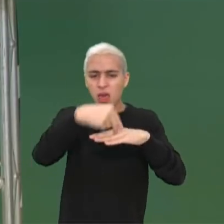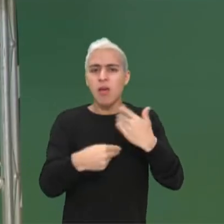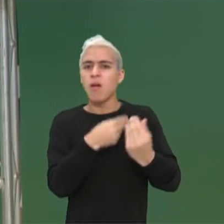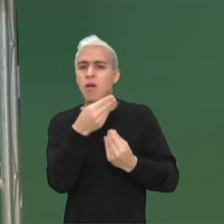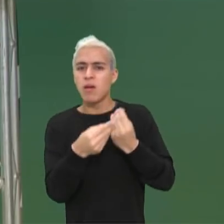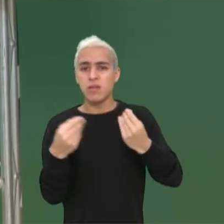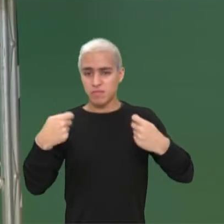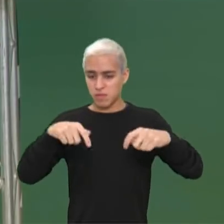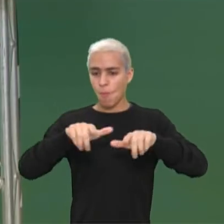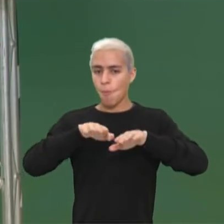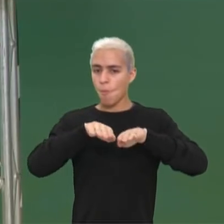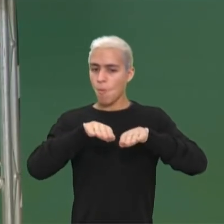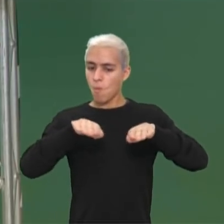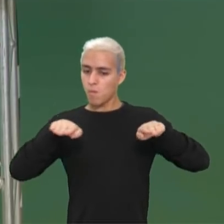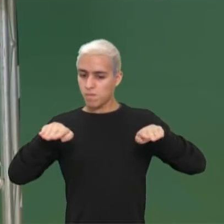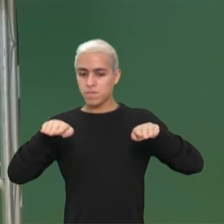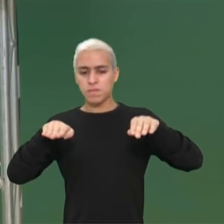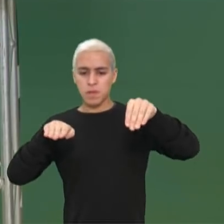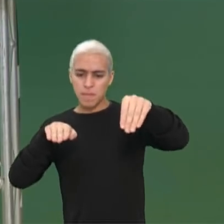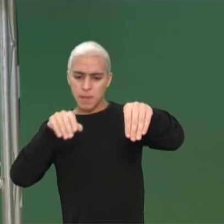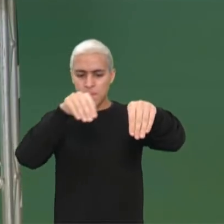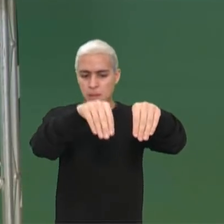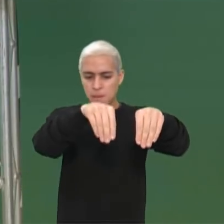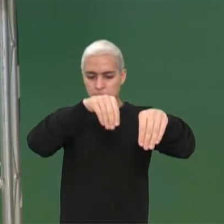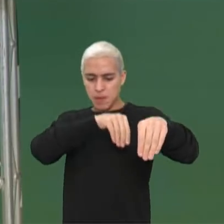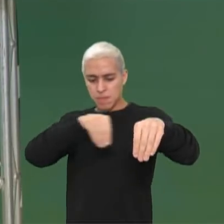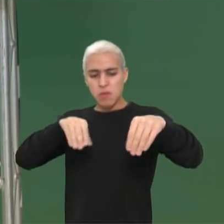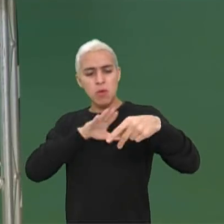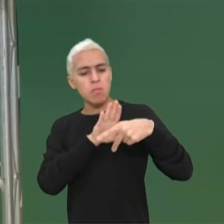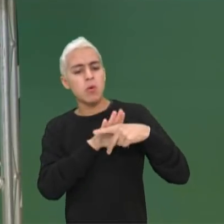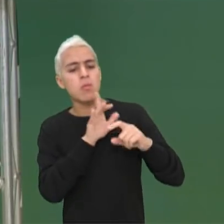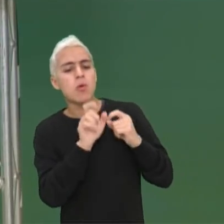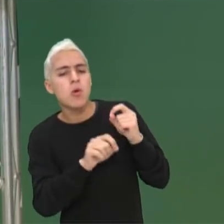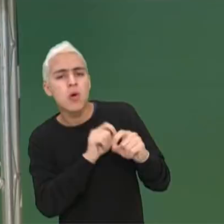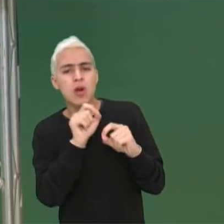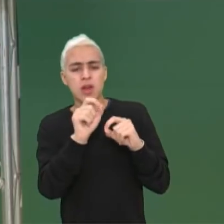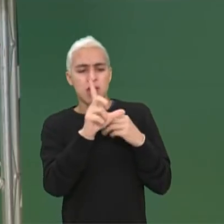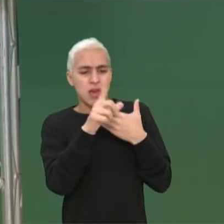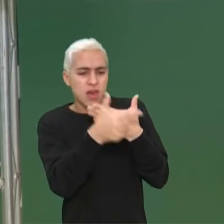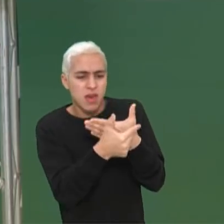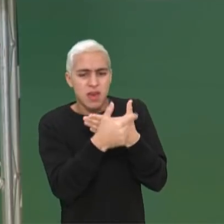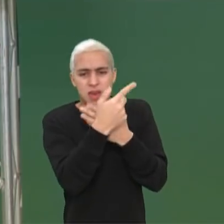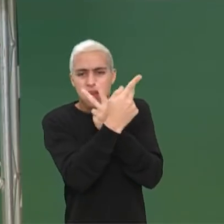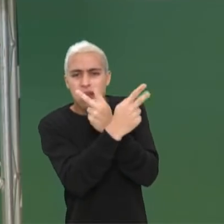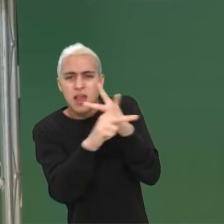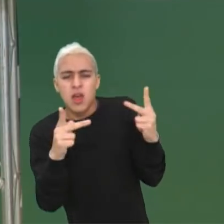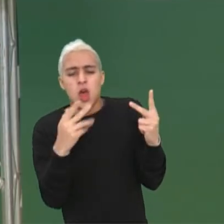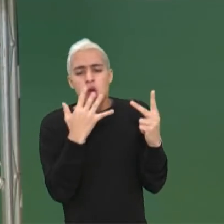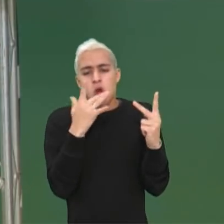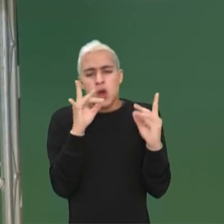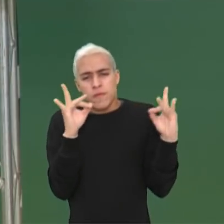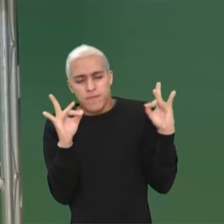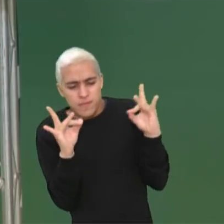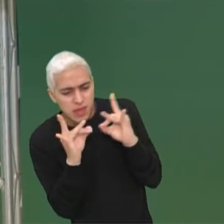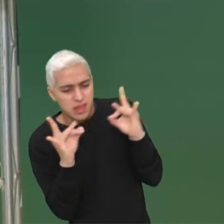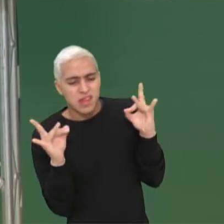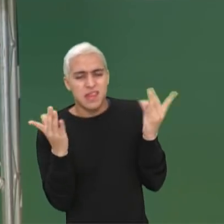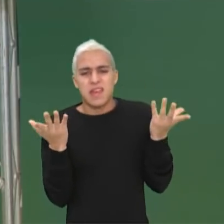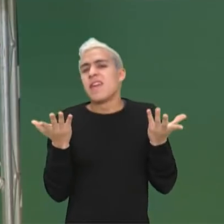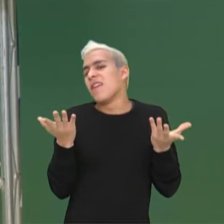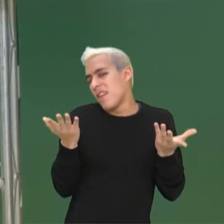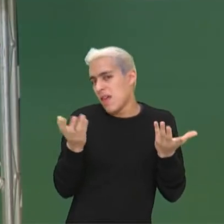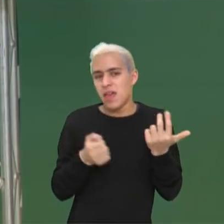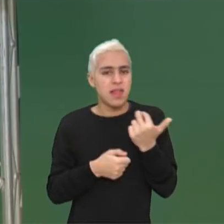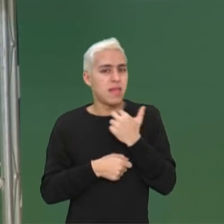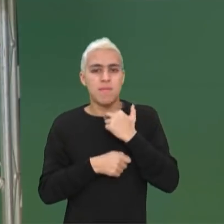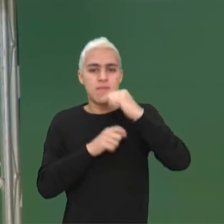plana, né? E as peças pré-marcadas. Então, cada pecinha vai ter sua determinada marca, sua determinada cor. Eu não consigo jogar contra